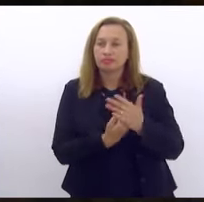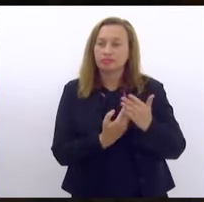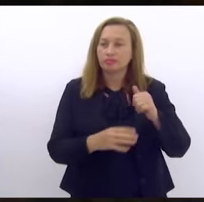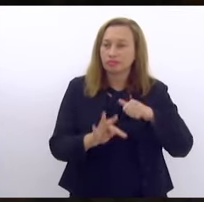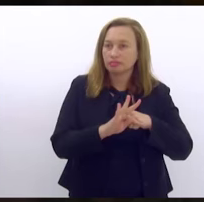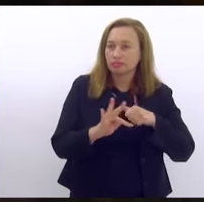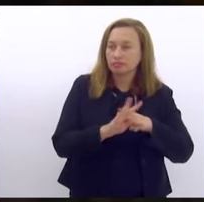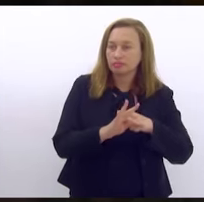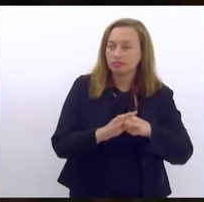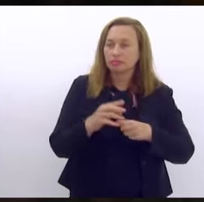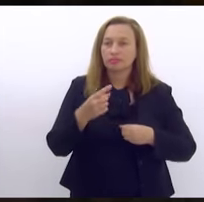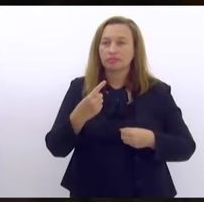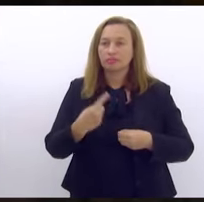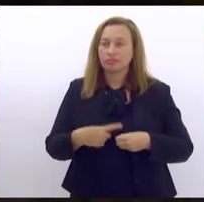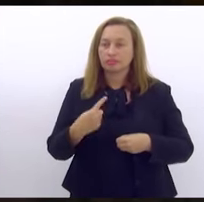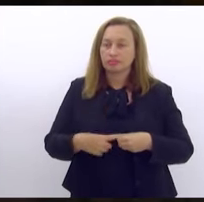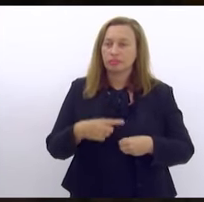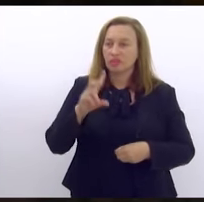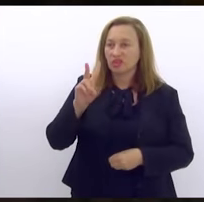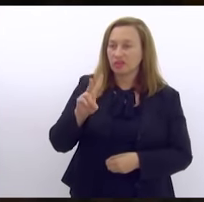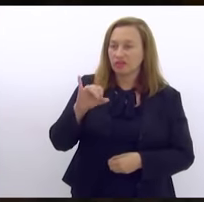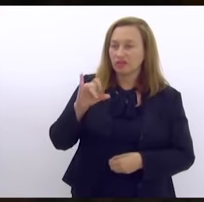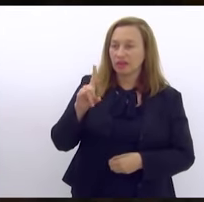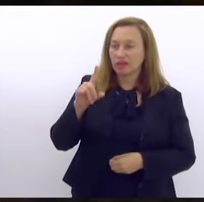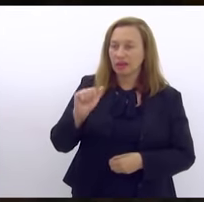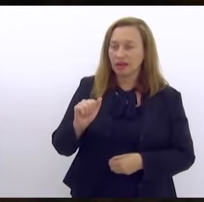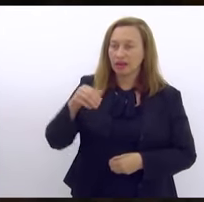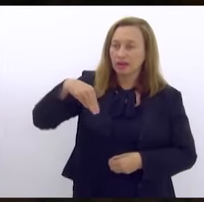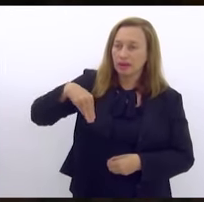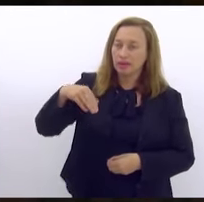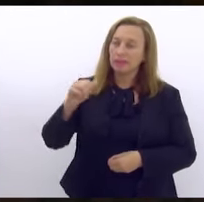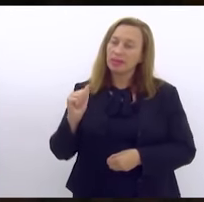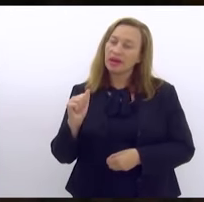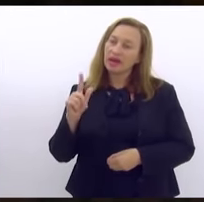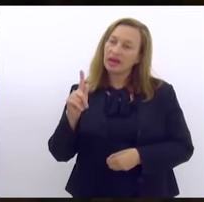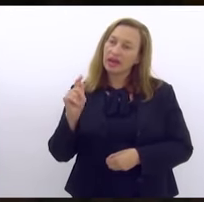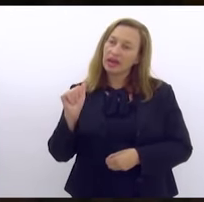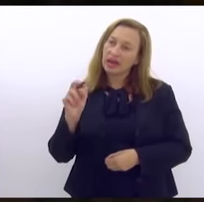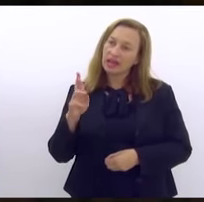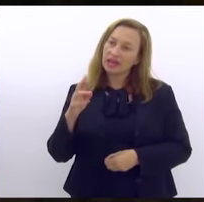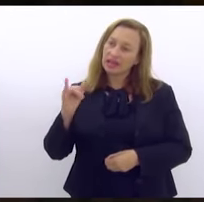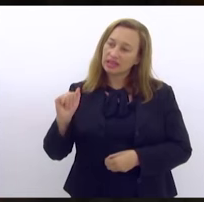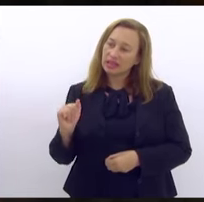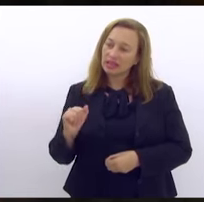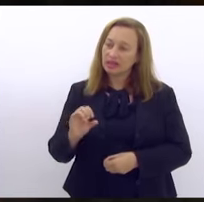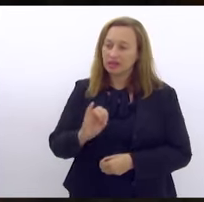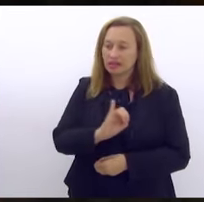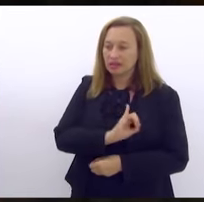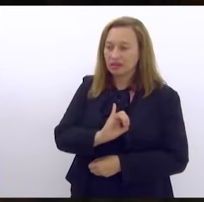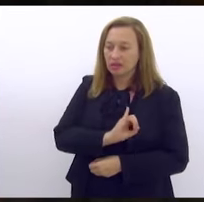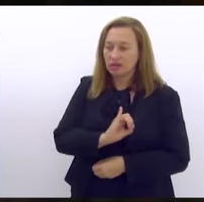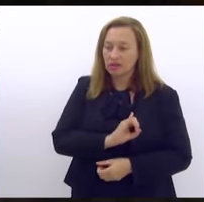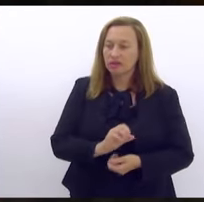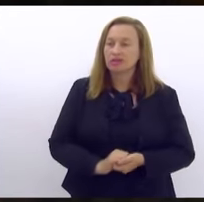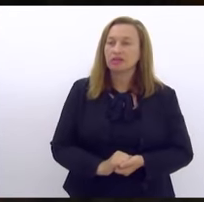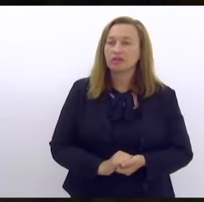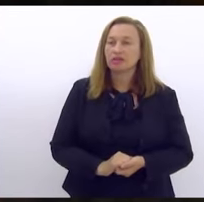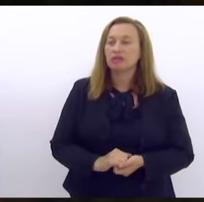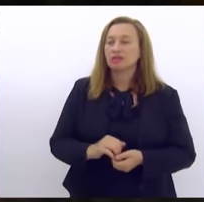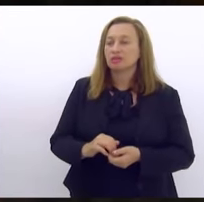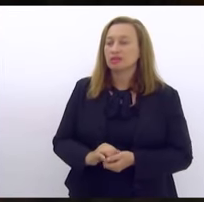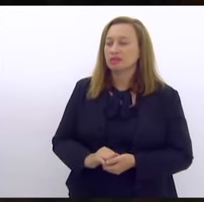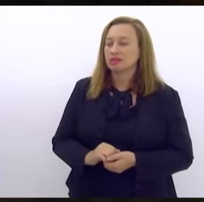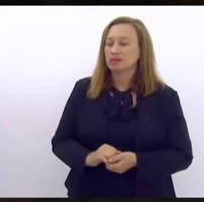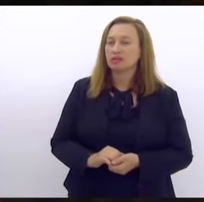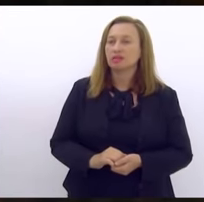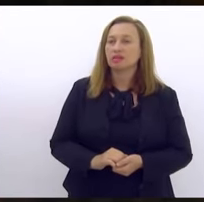de Vila Mangarida, no município de Itaguaí, Rio de Janeiro. Parecer das comissões de indicação